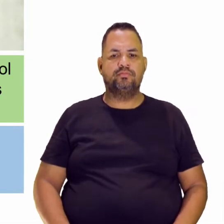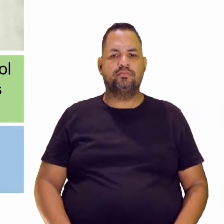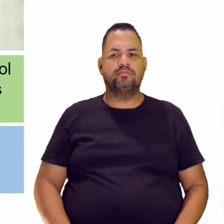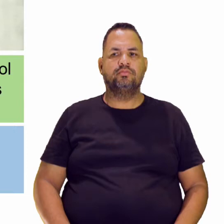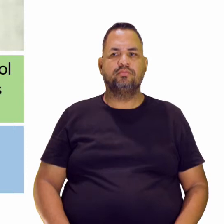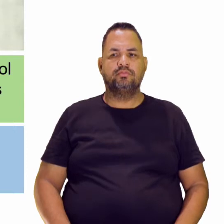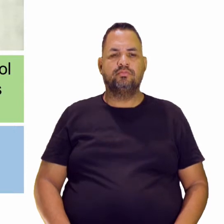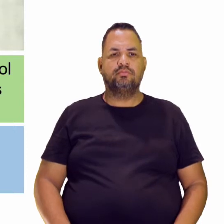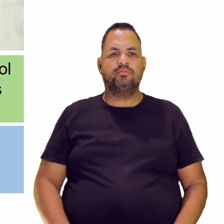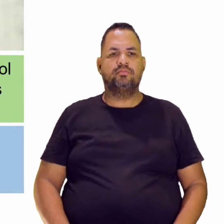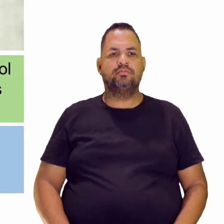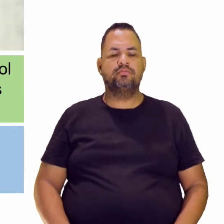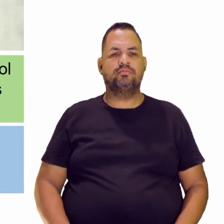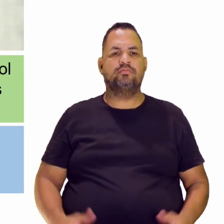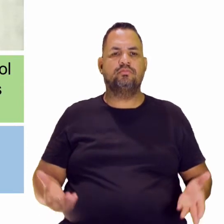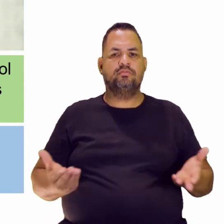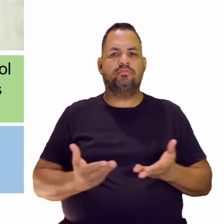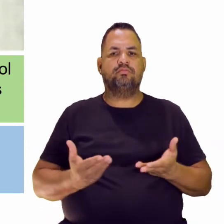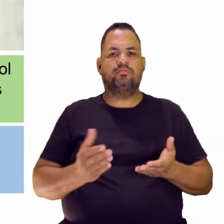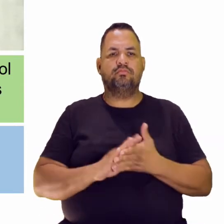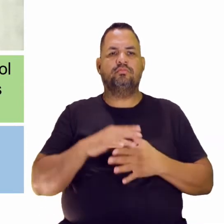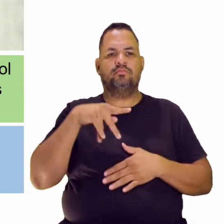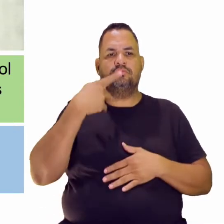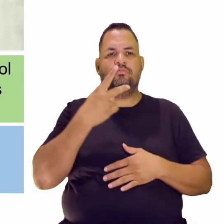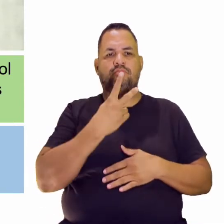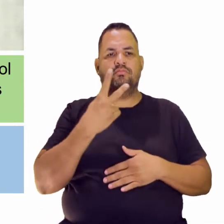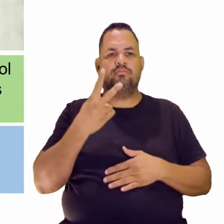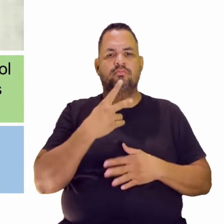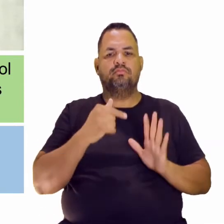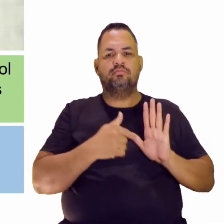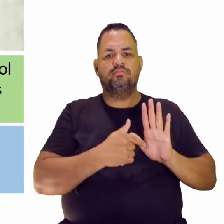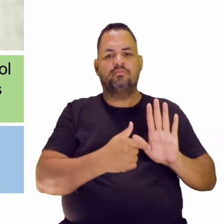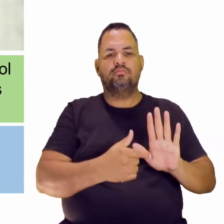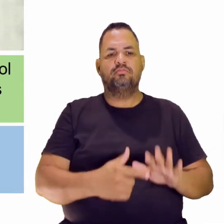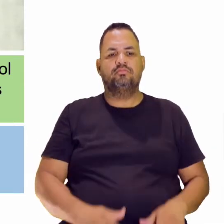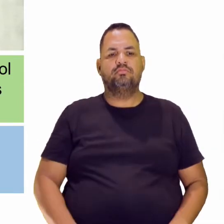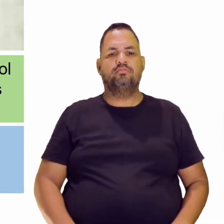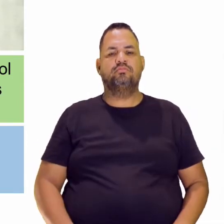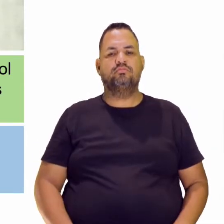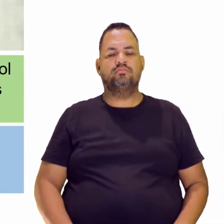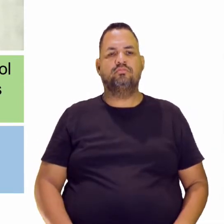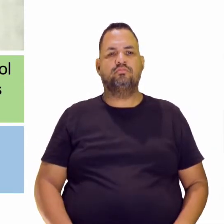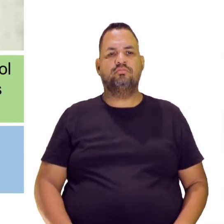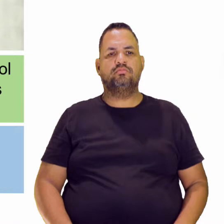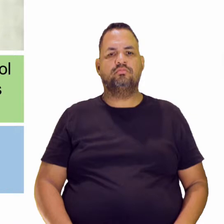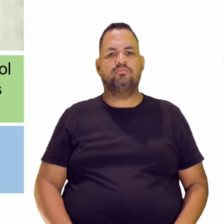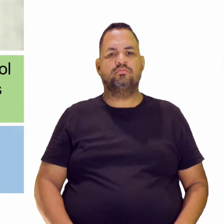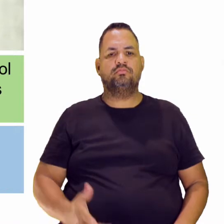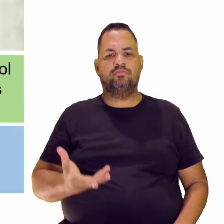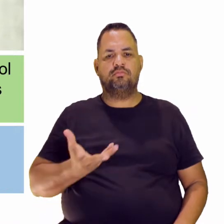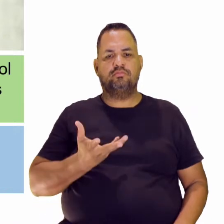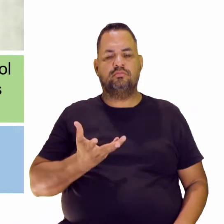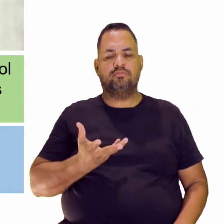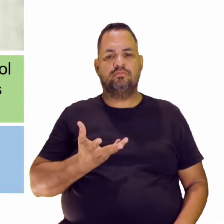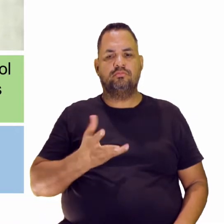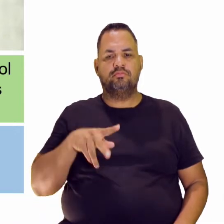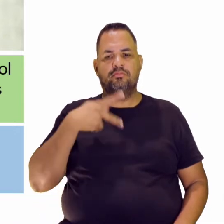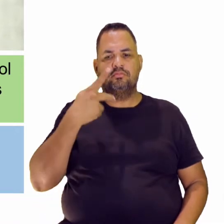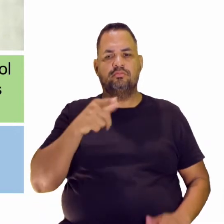Tá. Então, agora nós vamos falar da segunda exposição. Antes disso, eu queria dizer para vocês